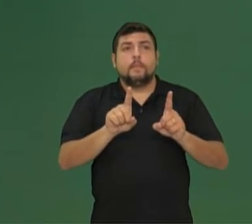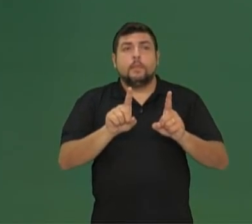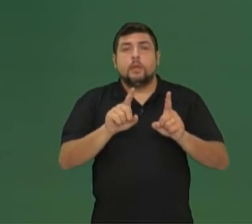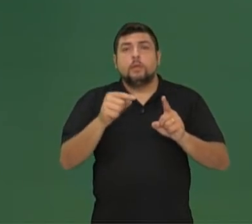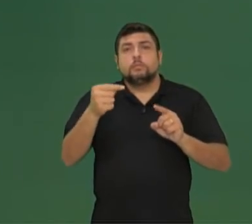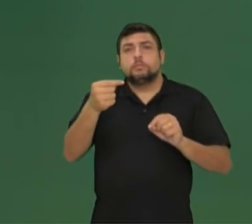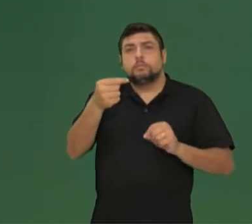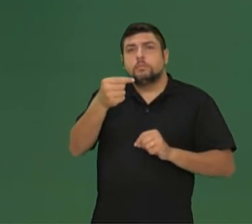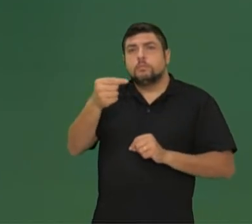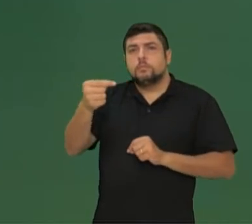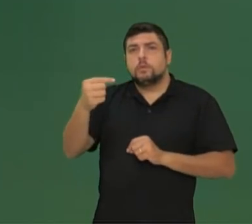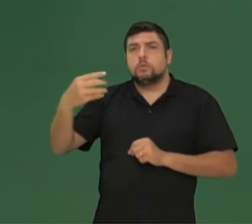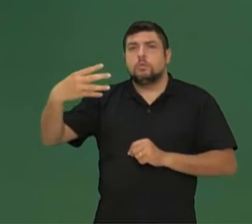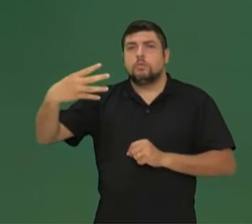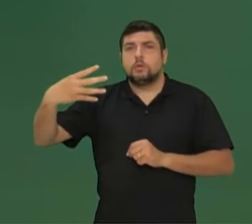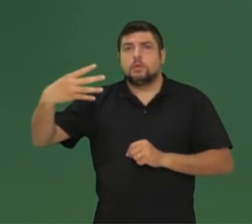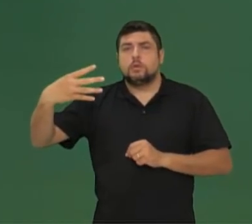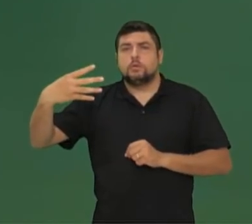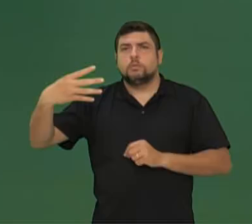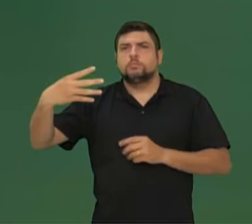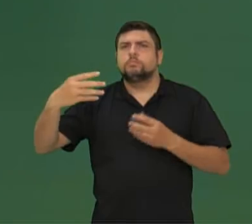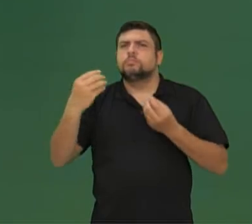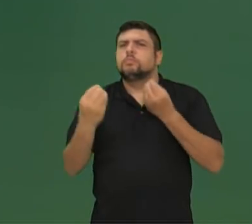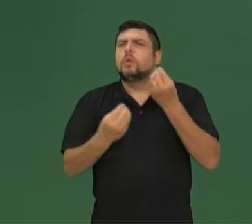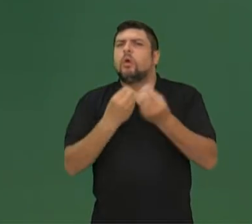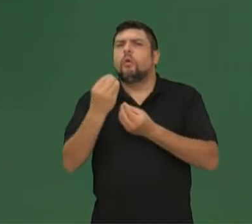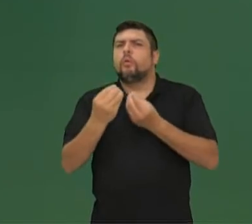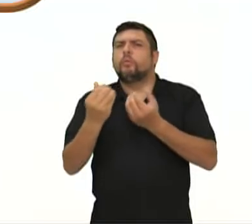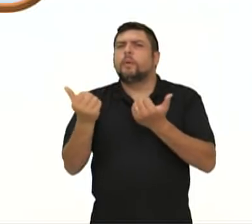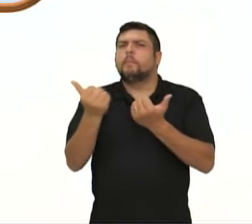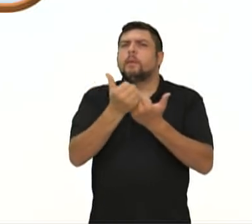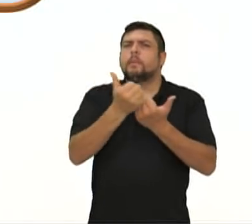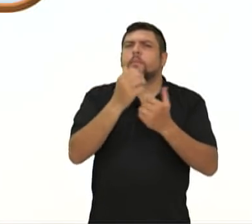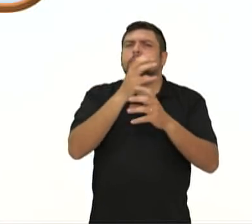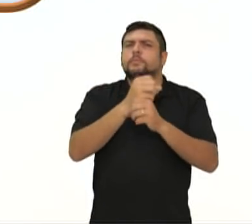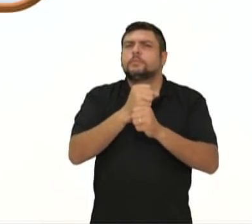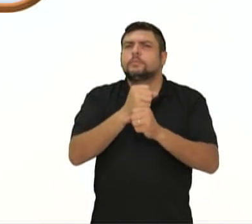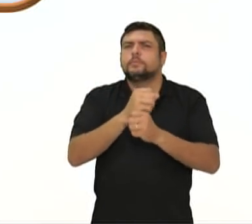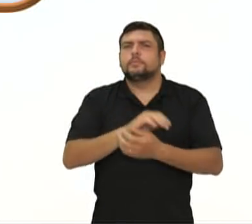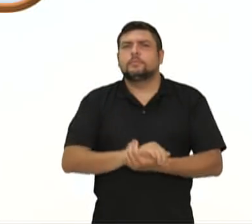aqui no final? Menos 4. Como será que vai ficar isso daí? Vamos lá?